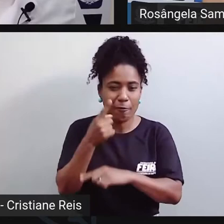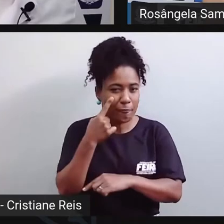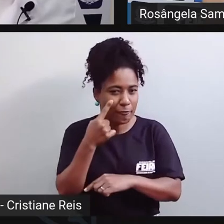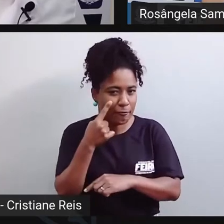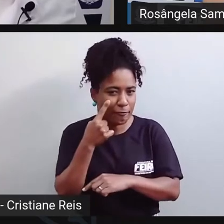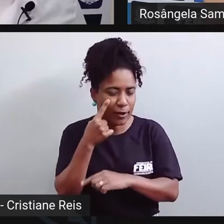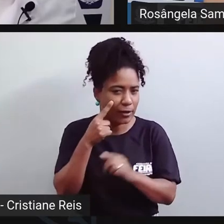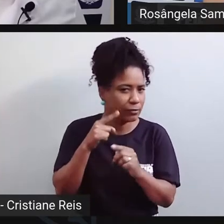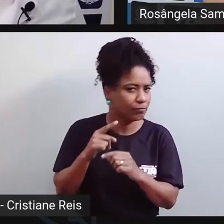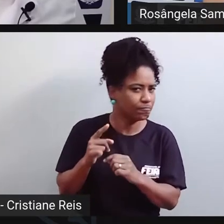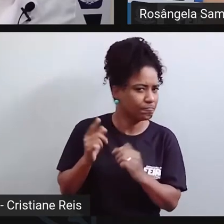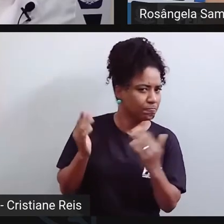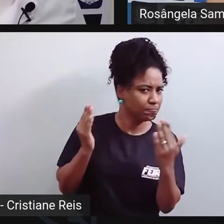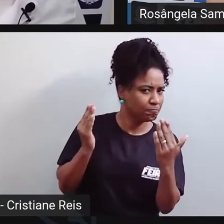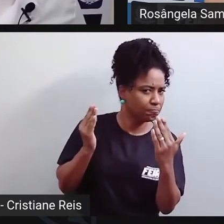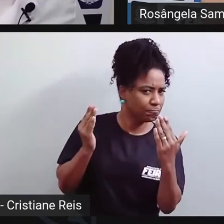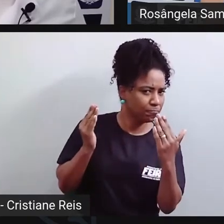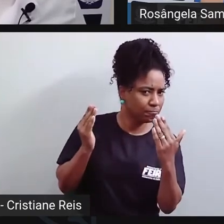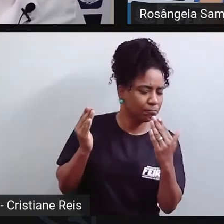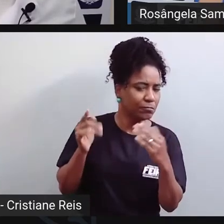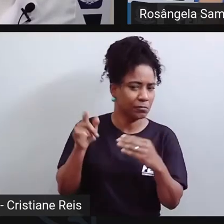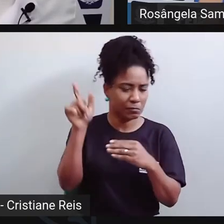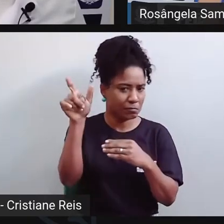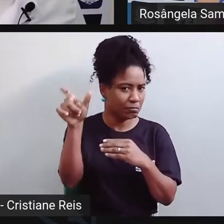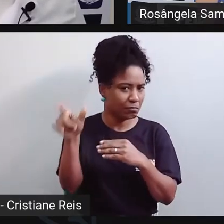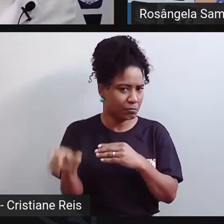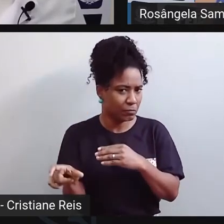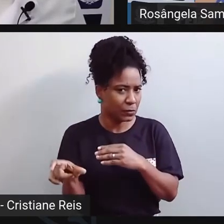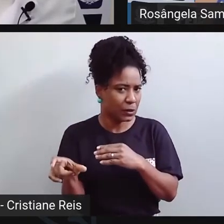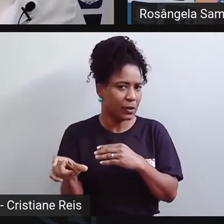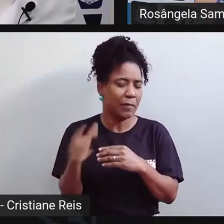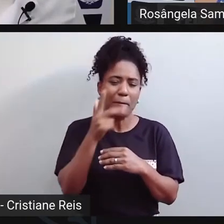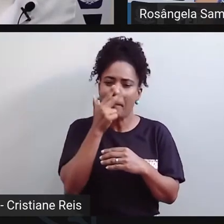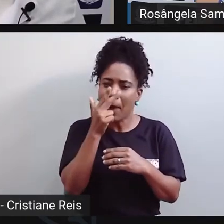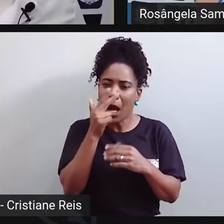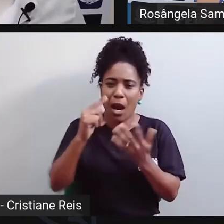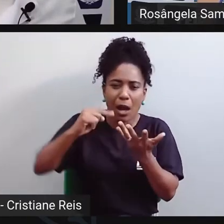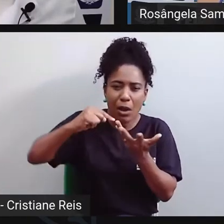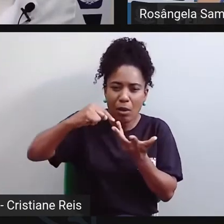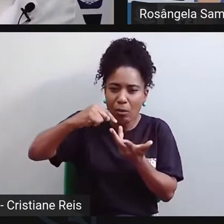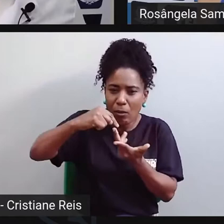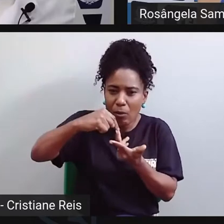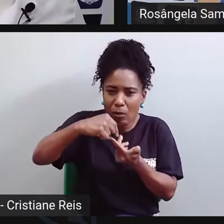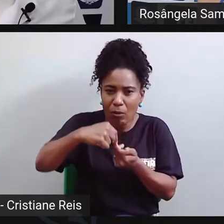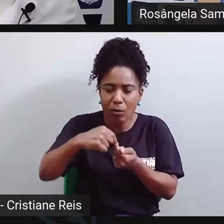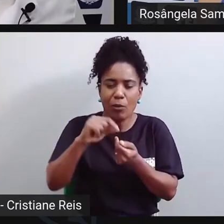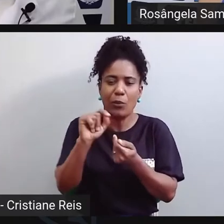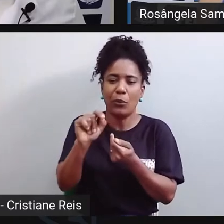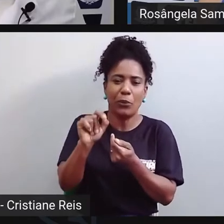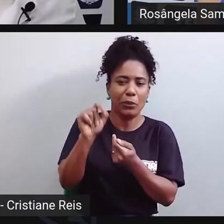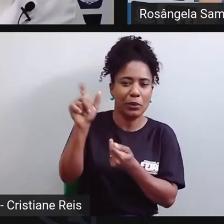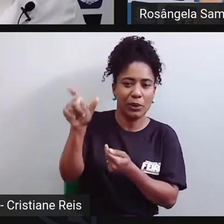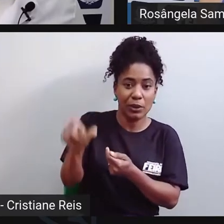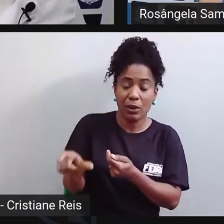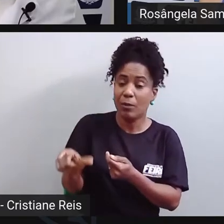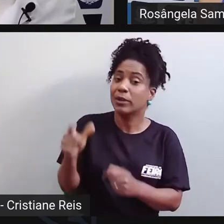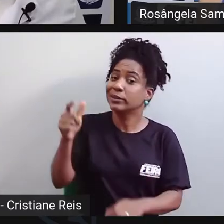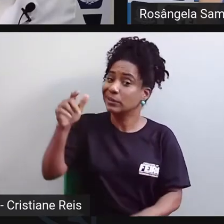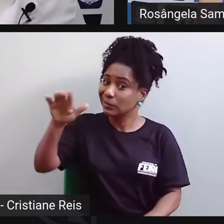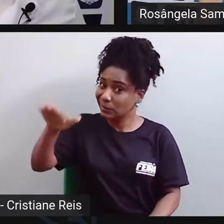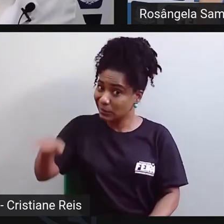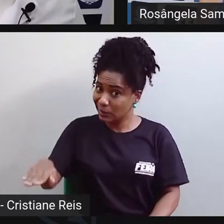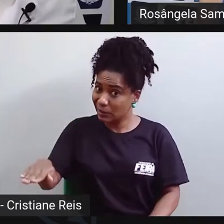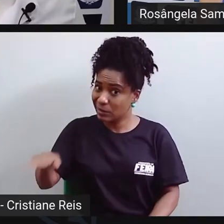de olhar, sinais que nos dizem que a criança ou adolescente está tendo um